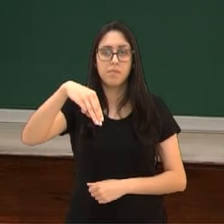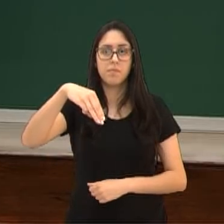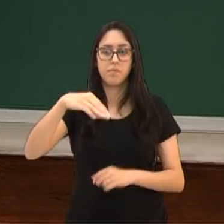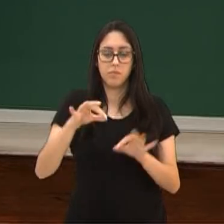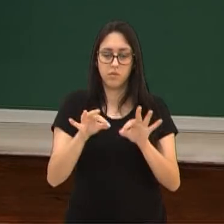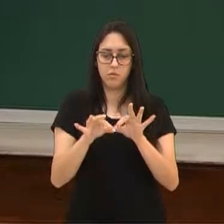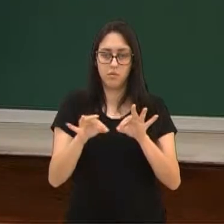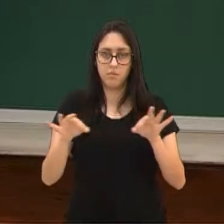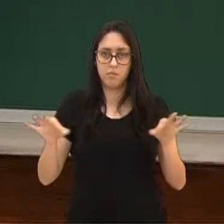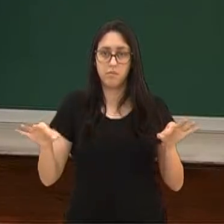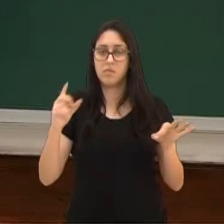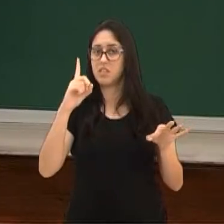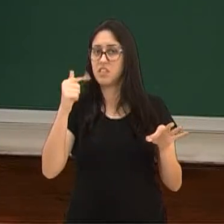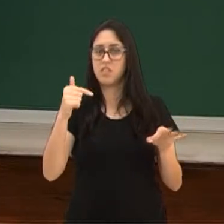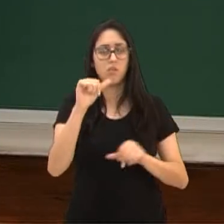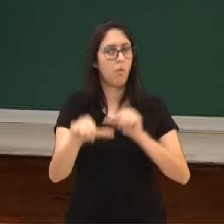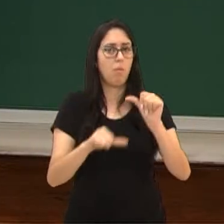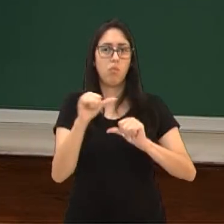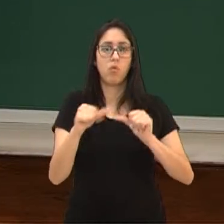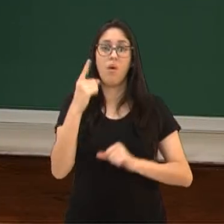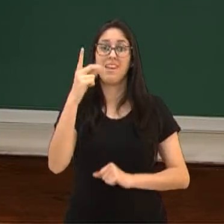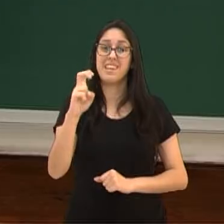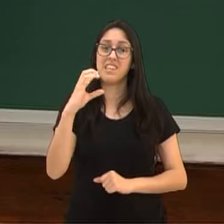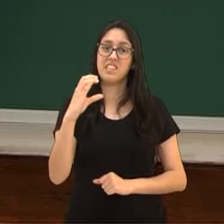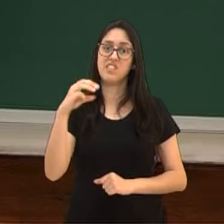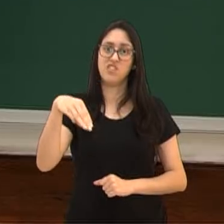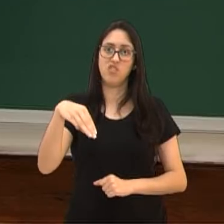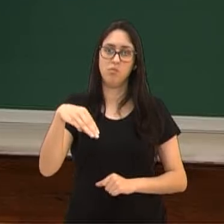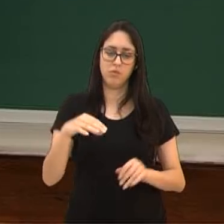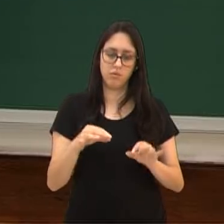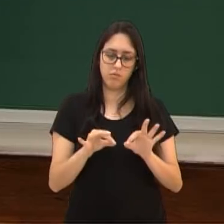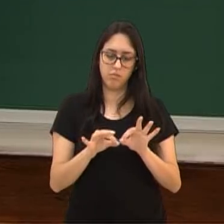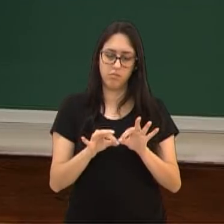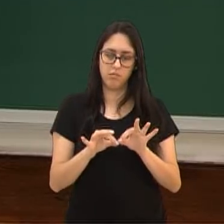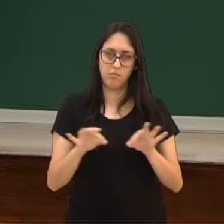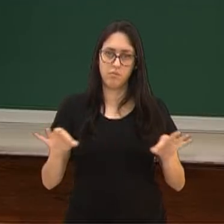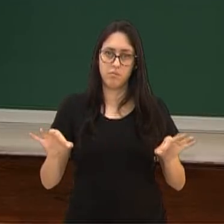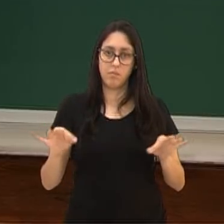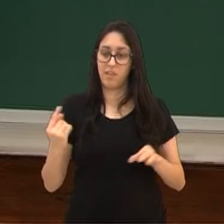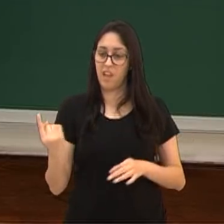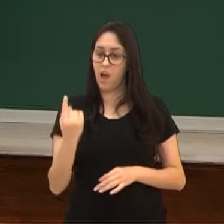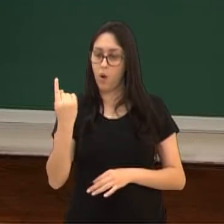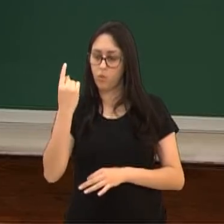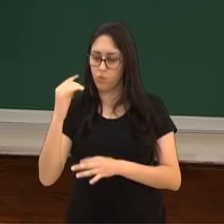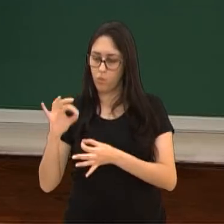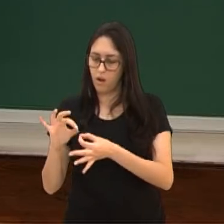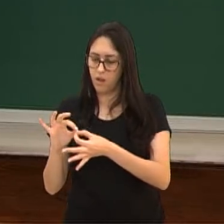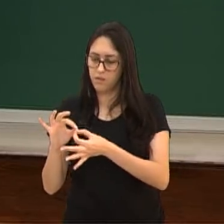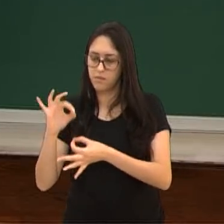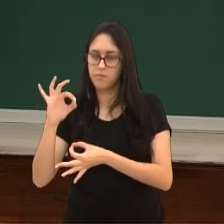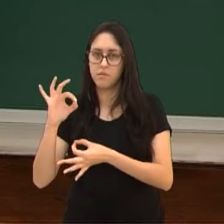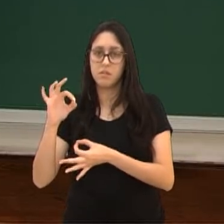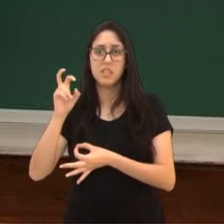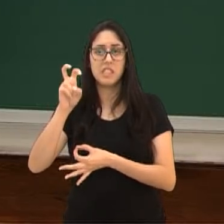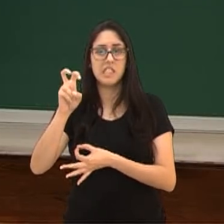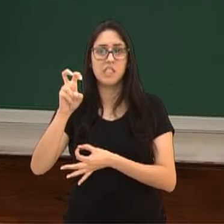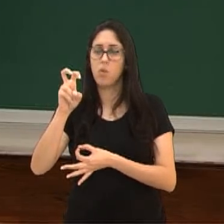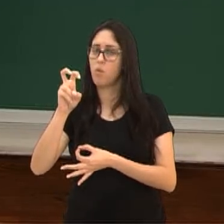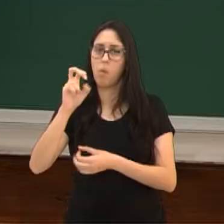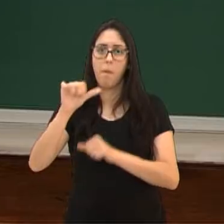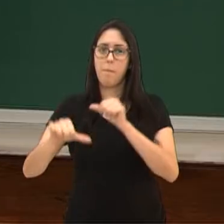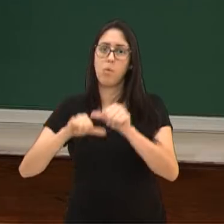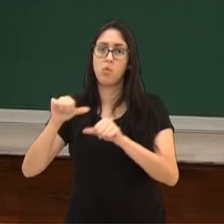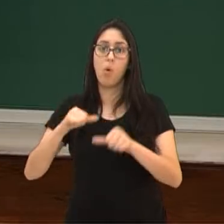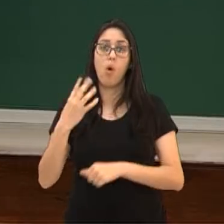em vez de 17, passou a ter 15 centímetros. E a altura de 5 passou para